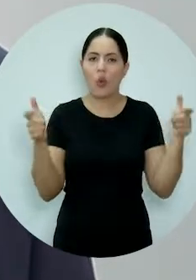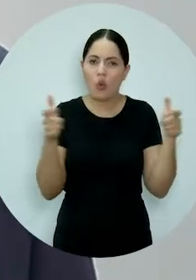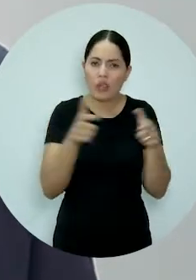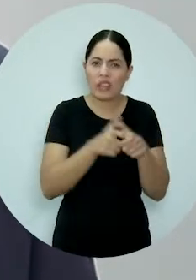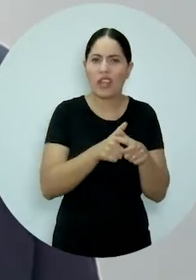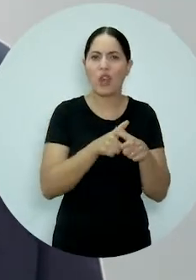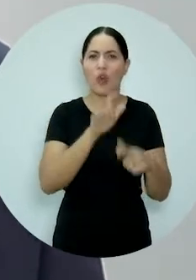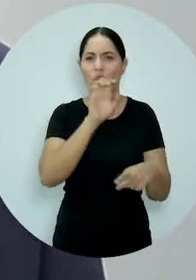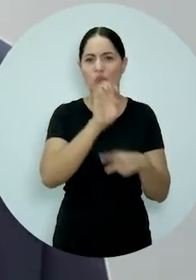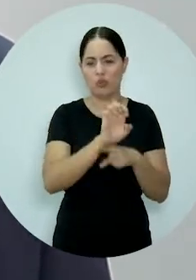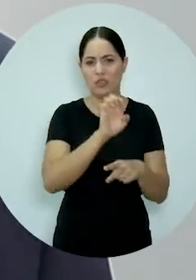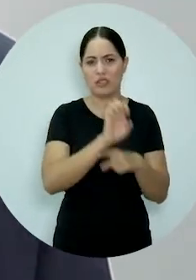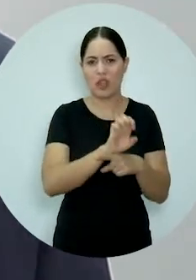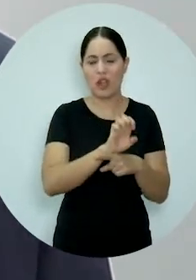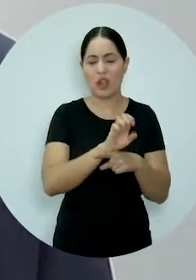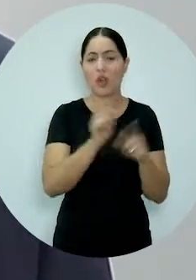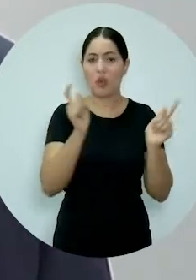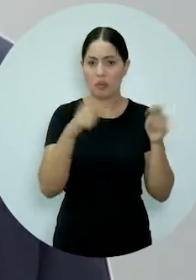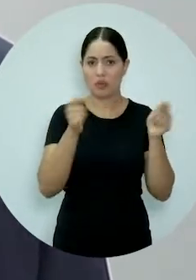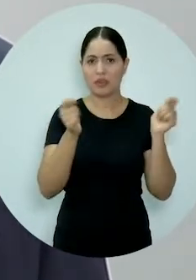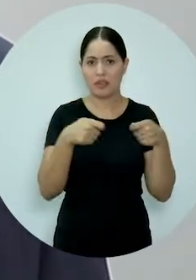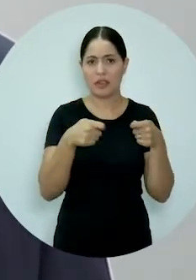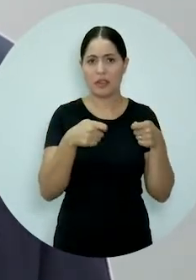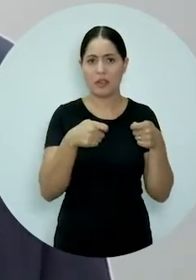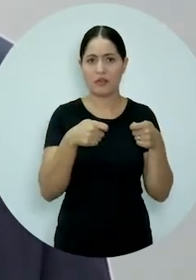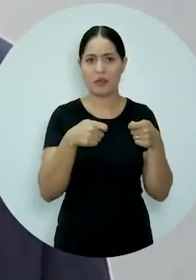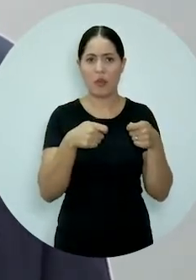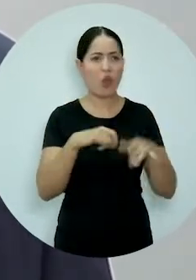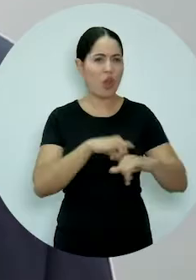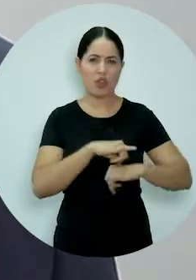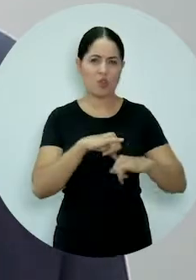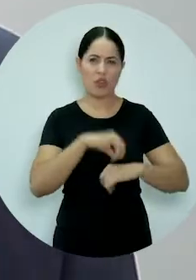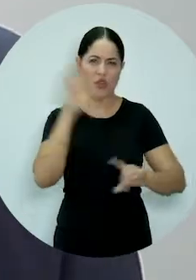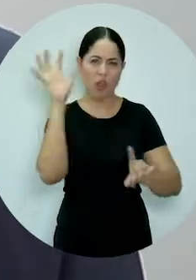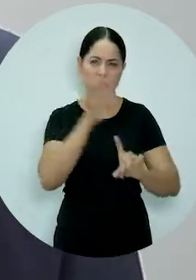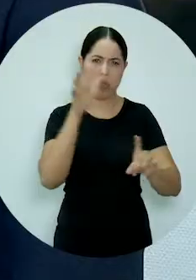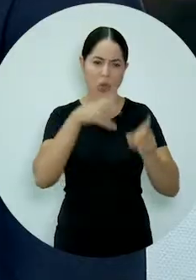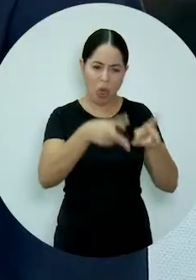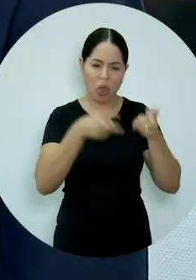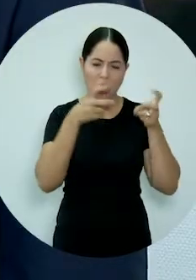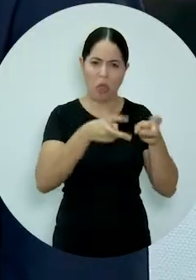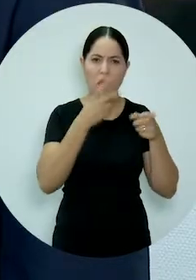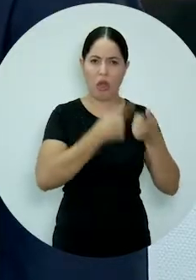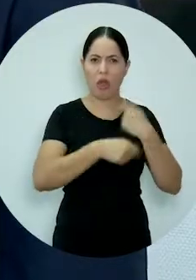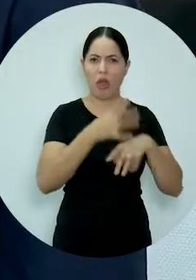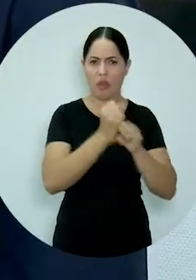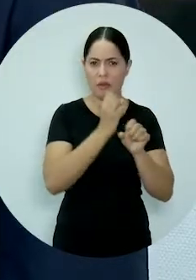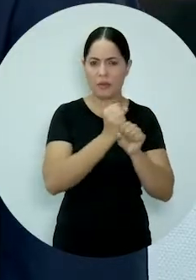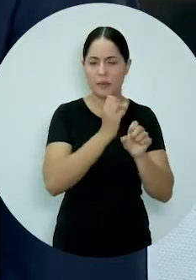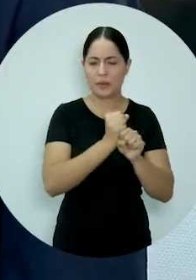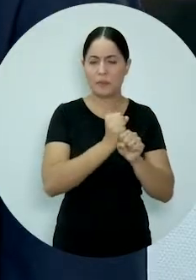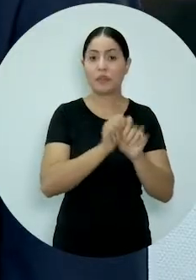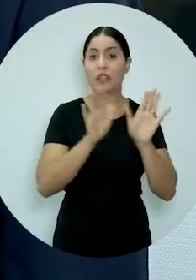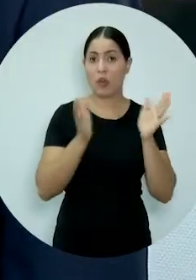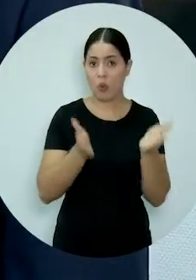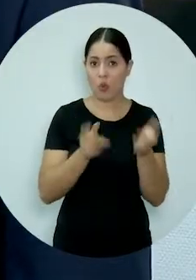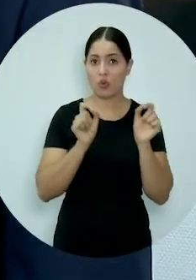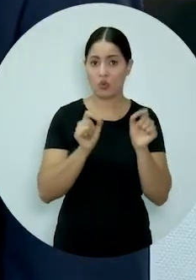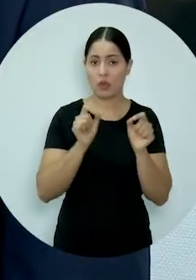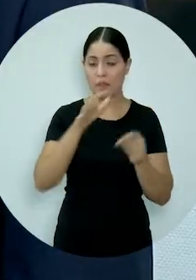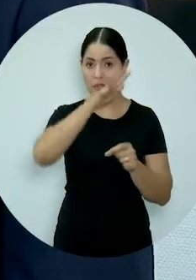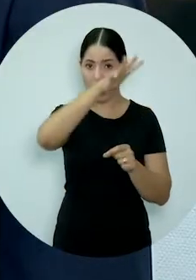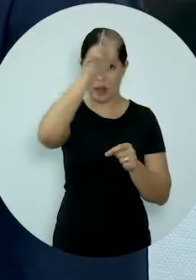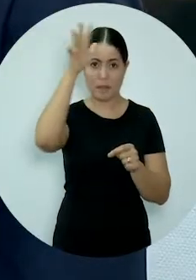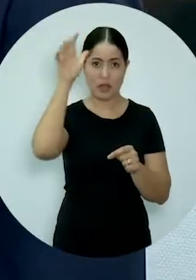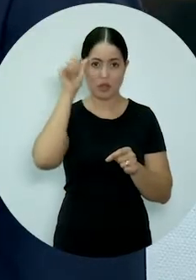interior do estado automaticamente pudesse não sofrer os impactos da exploração econômica. Então, hoje o estado do